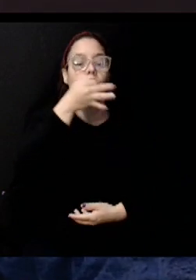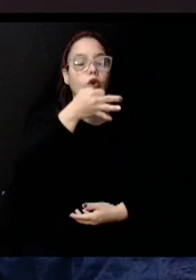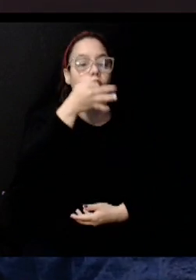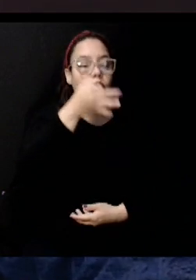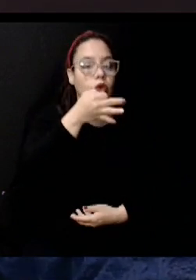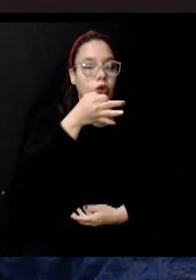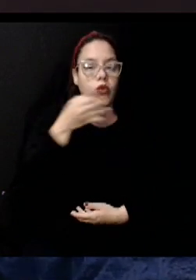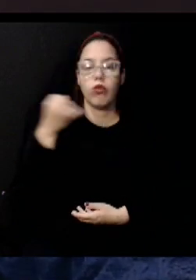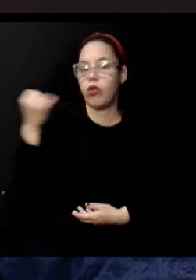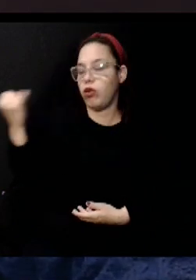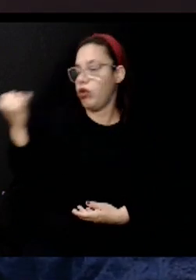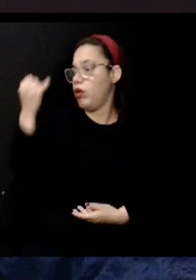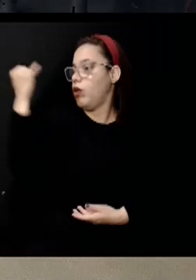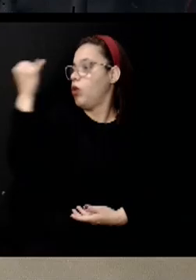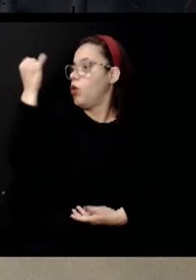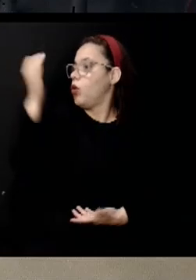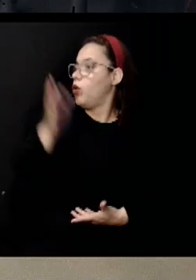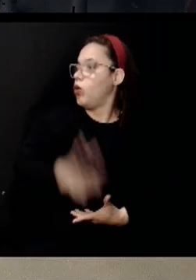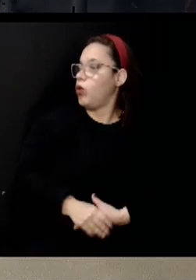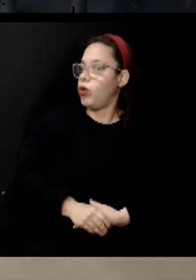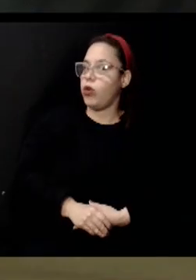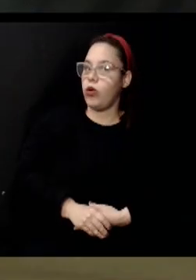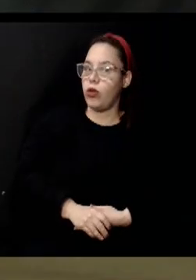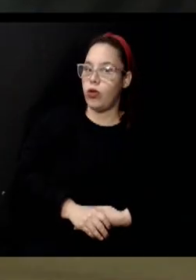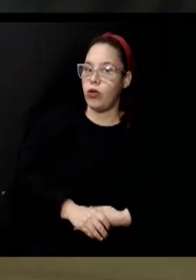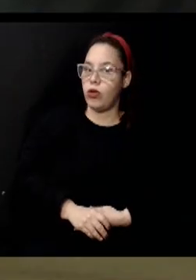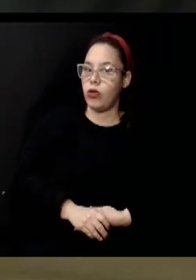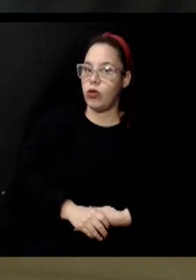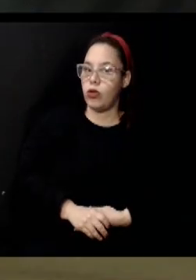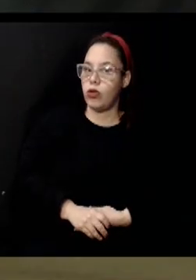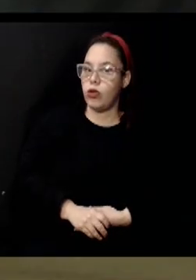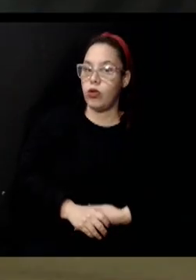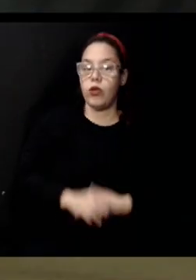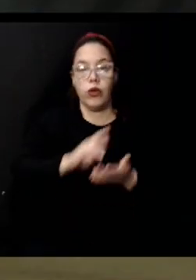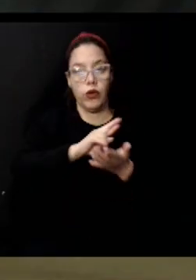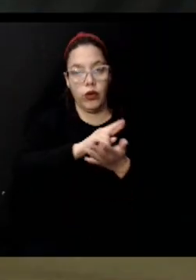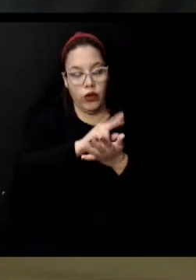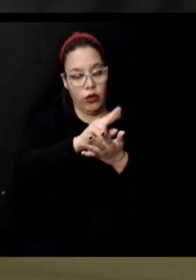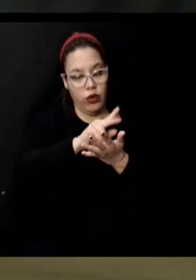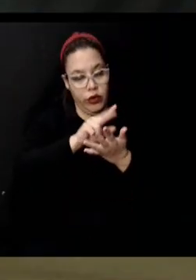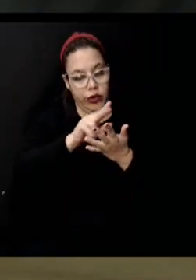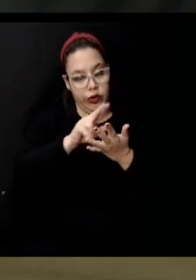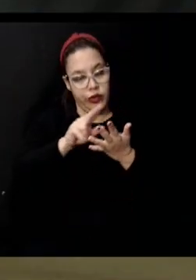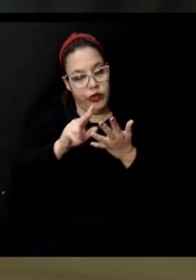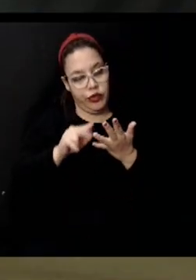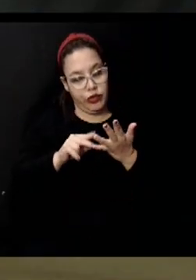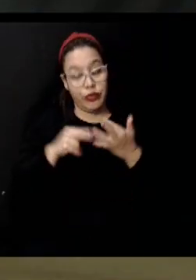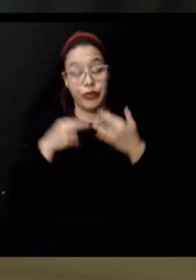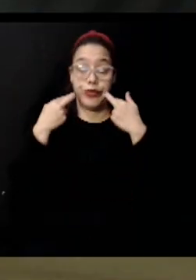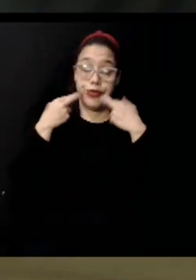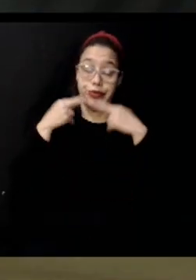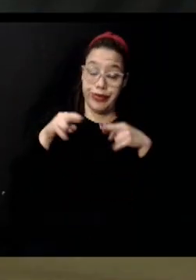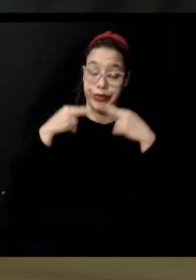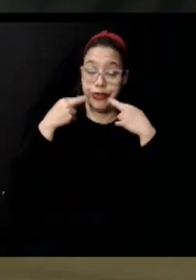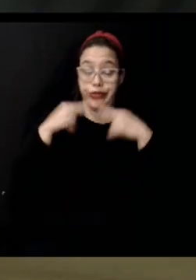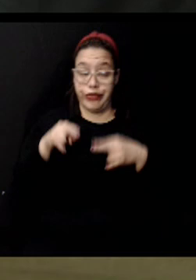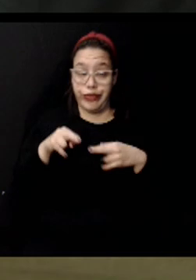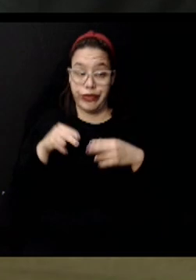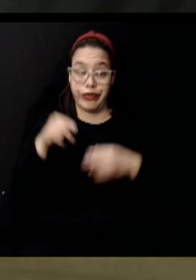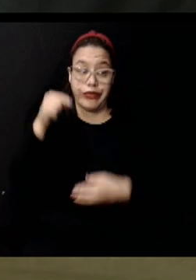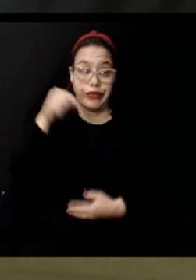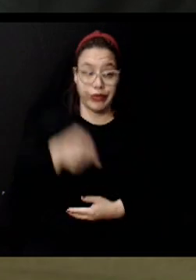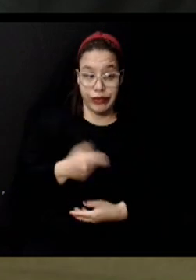Importantíssimo, porque se de repente, dependendo são várias formas de reclamação que a gente está abordando aqui, né. Exato. E